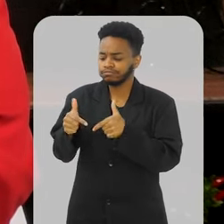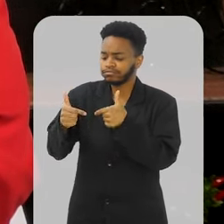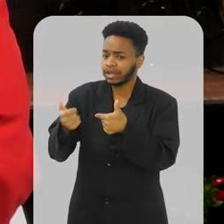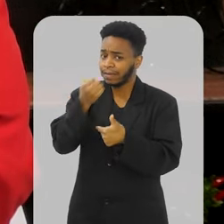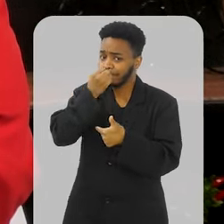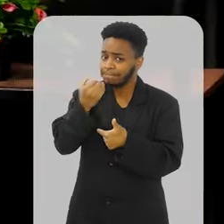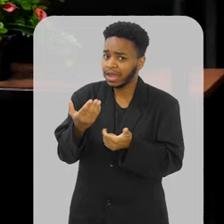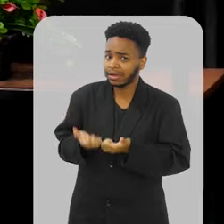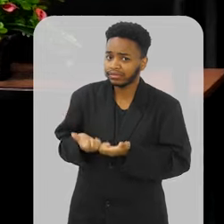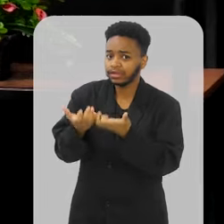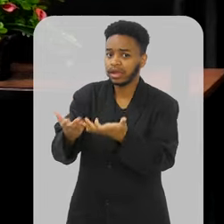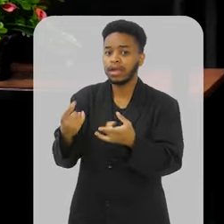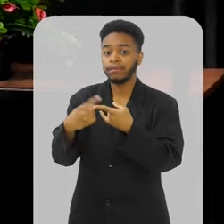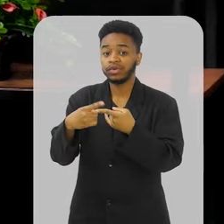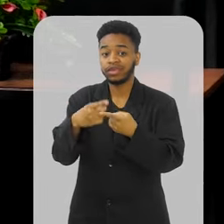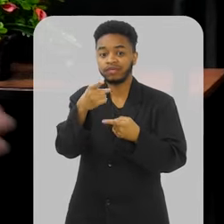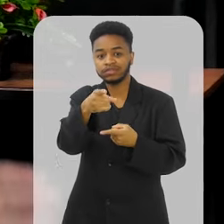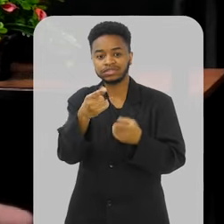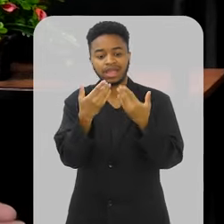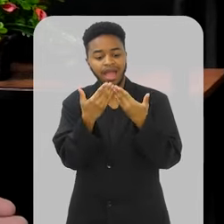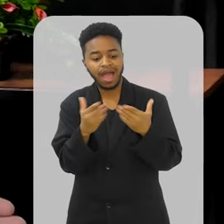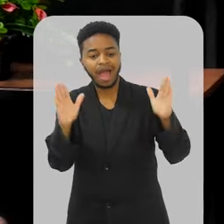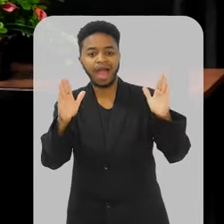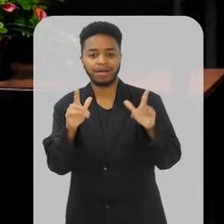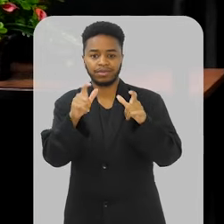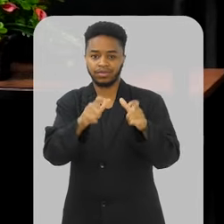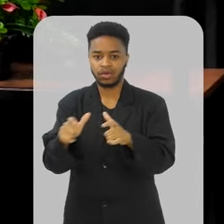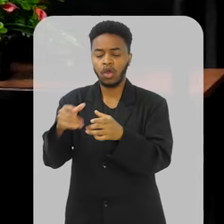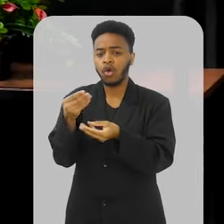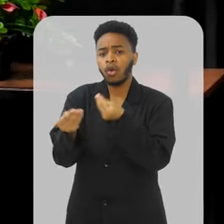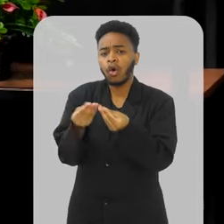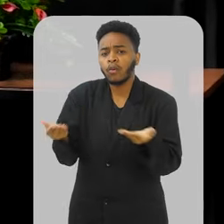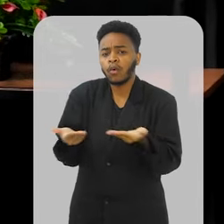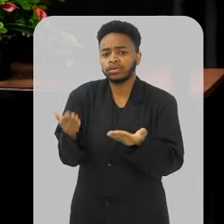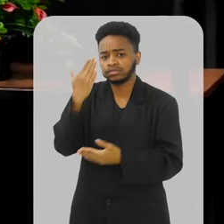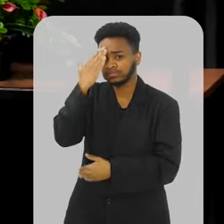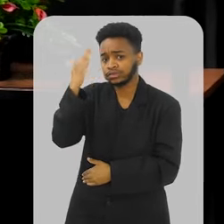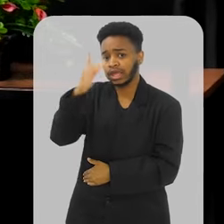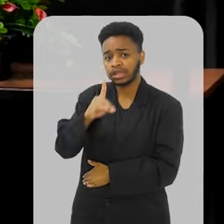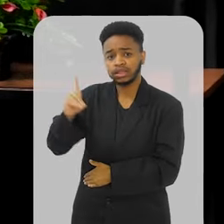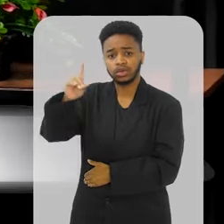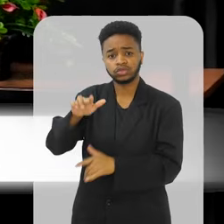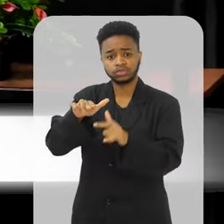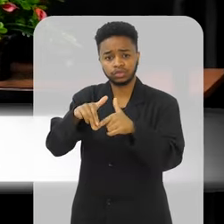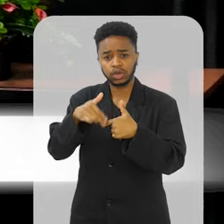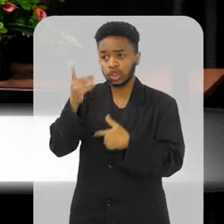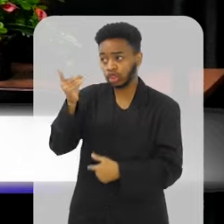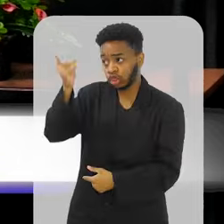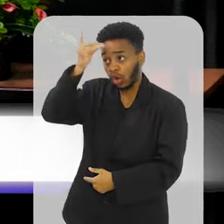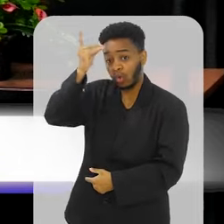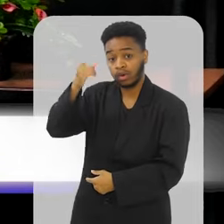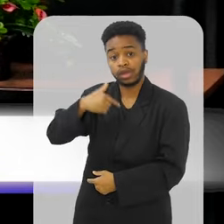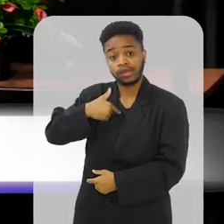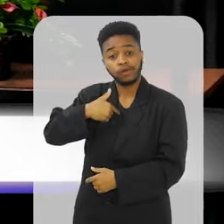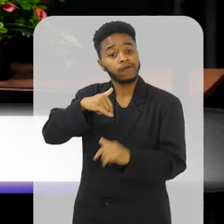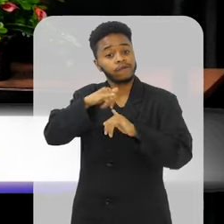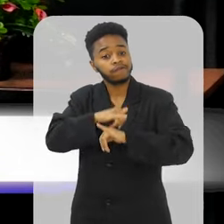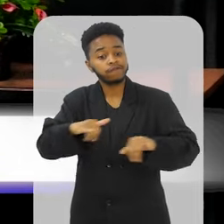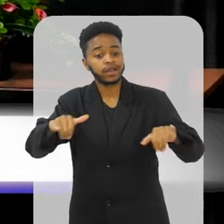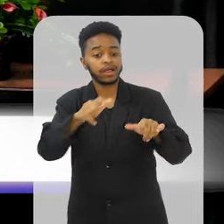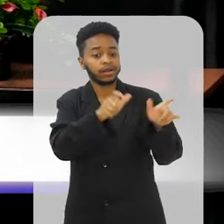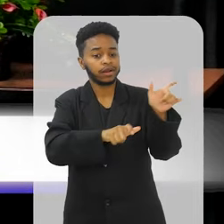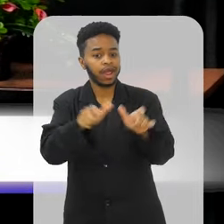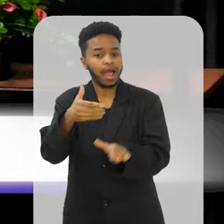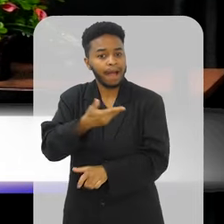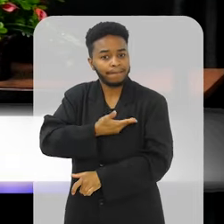bem enorme porque você abre portas como agradecer hoje a Deus por esse grande dom de eu falar a